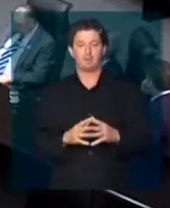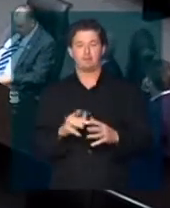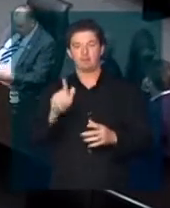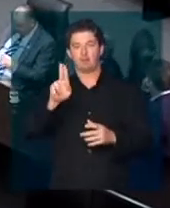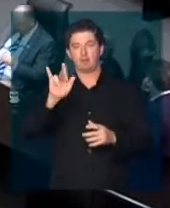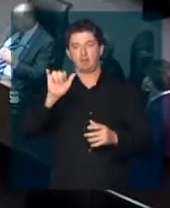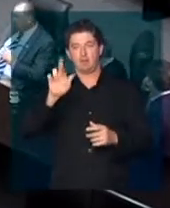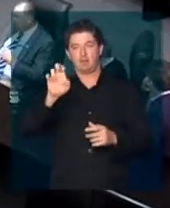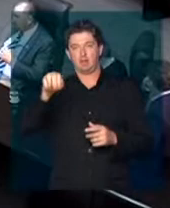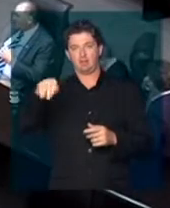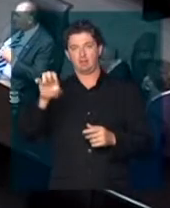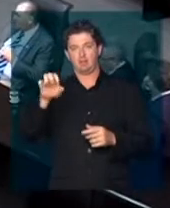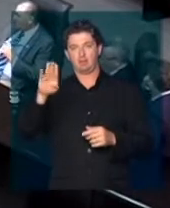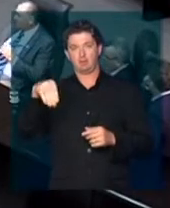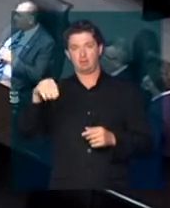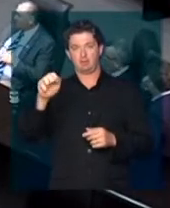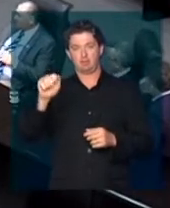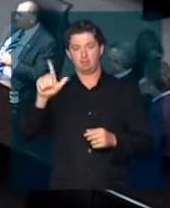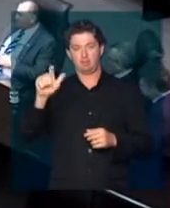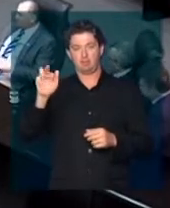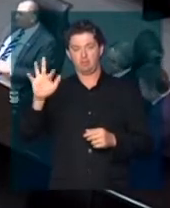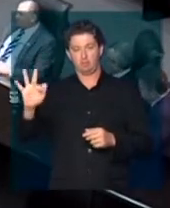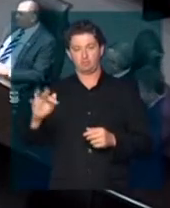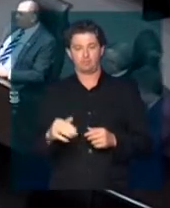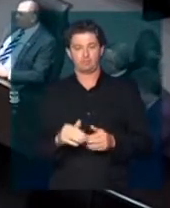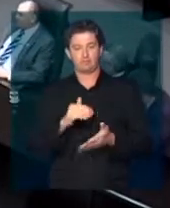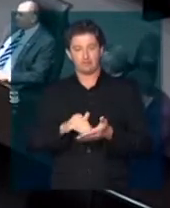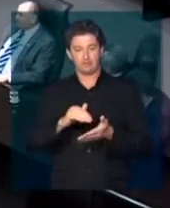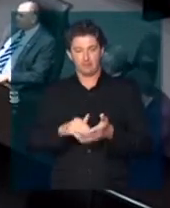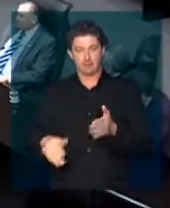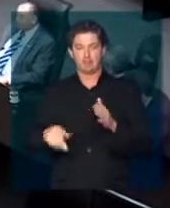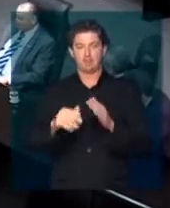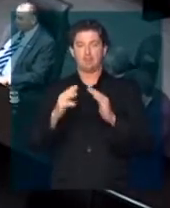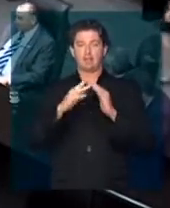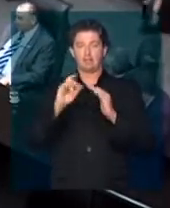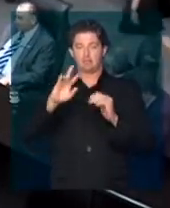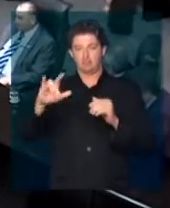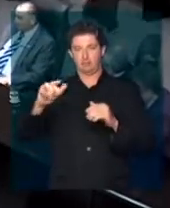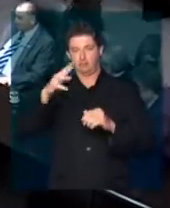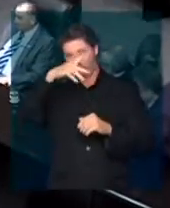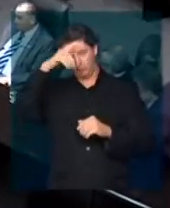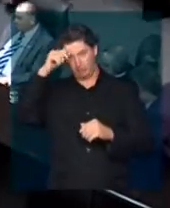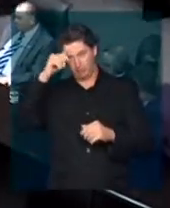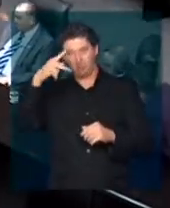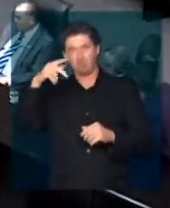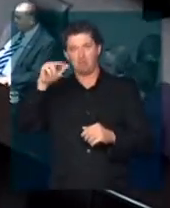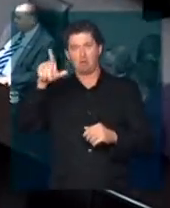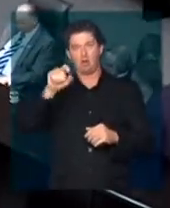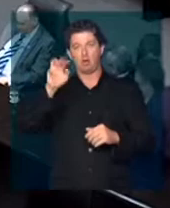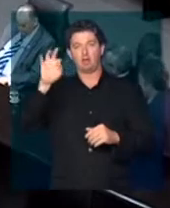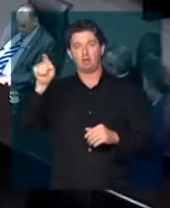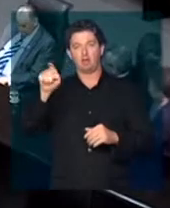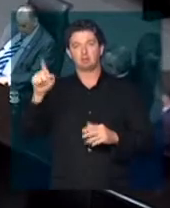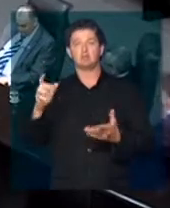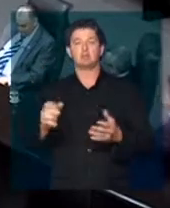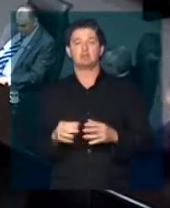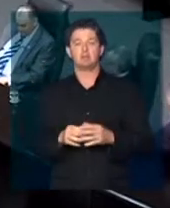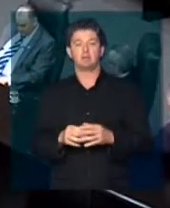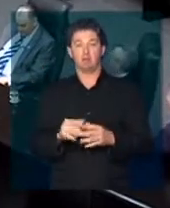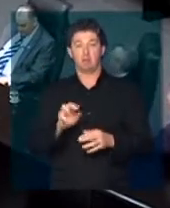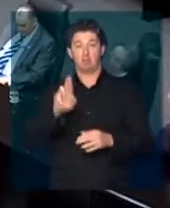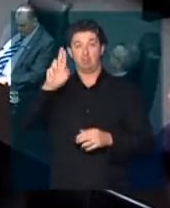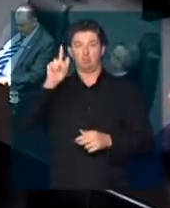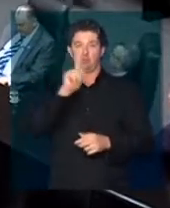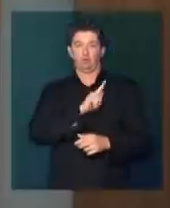Guilherme Maluf, sou secretário-chefe da Casa Civil do Estado de Mato Grosso, Paulo Táxi, representando o